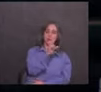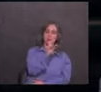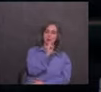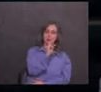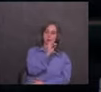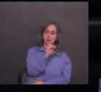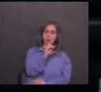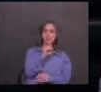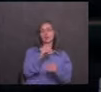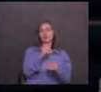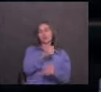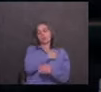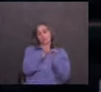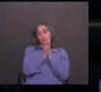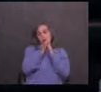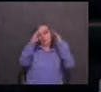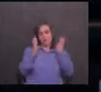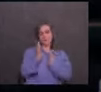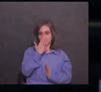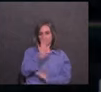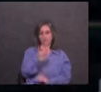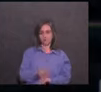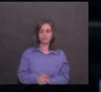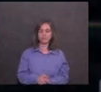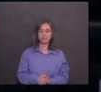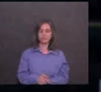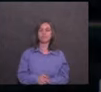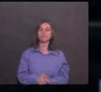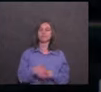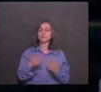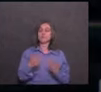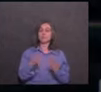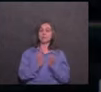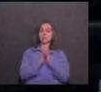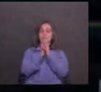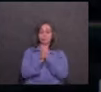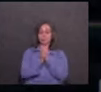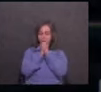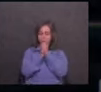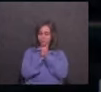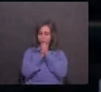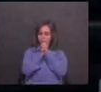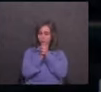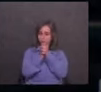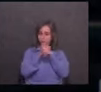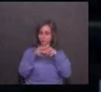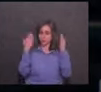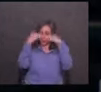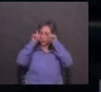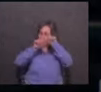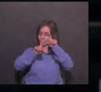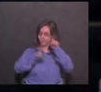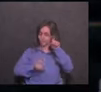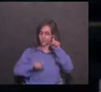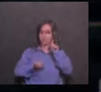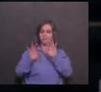Esta grande vigília de oração terminará aqui no recinto de oração, com a procissão eucarística